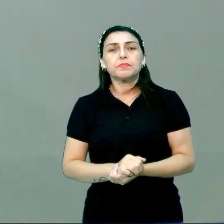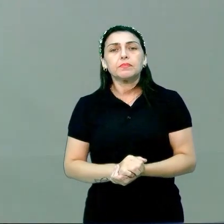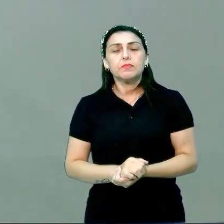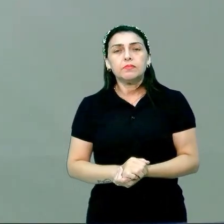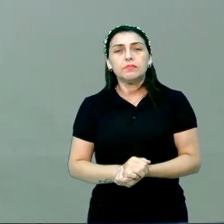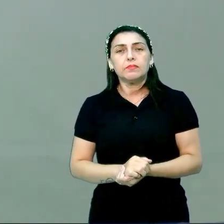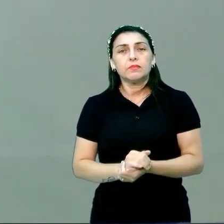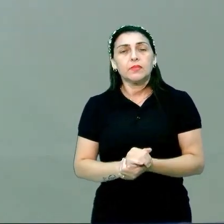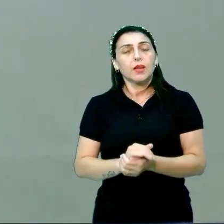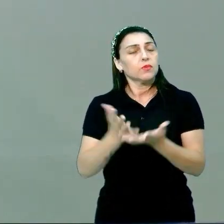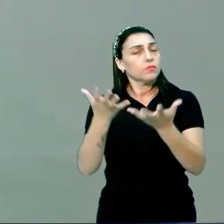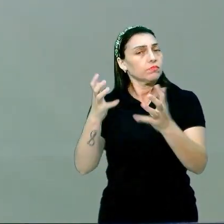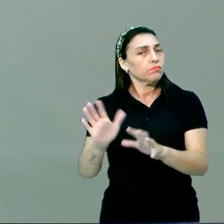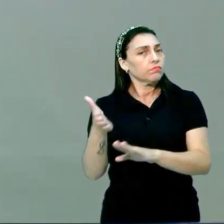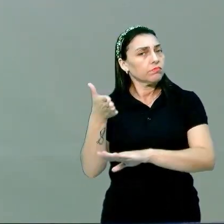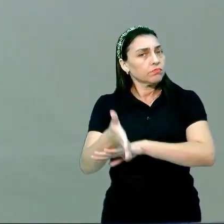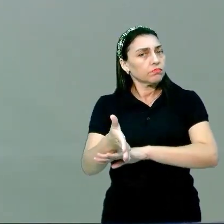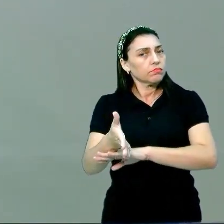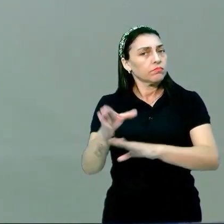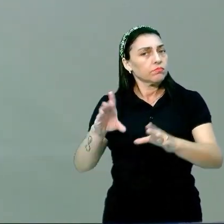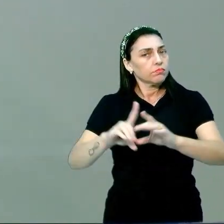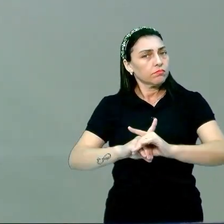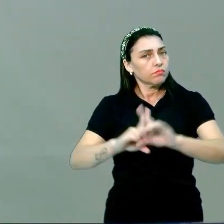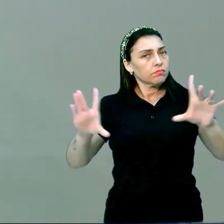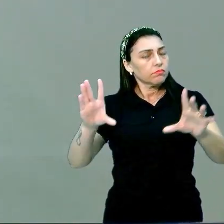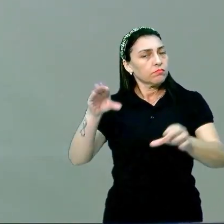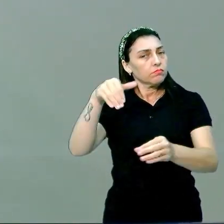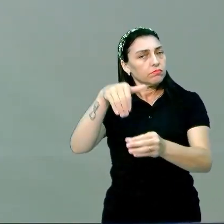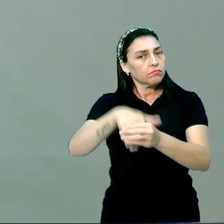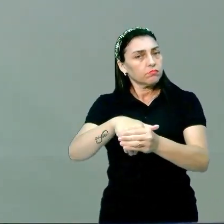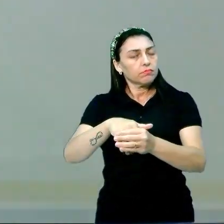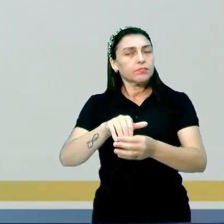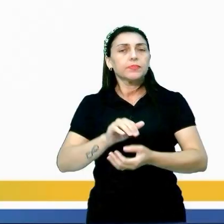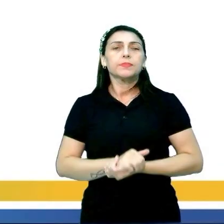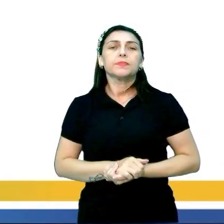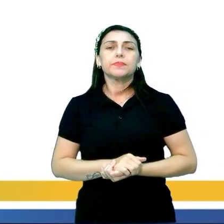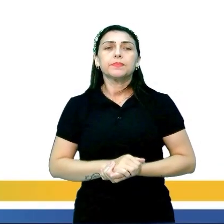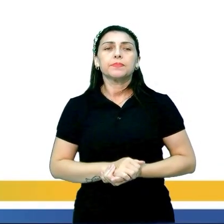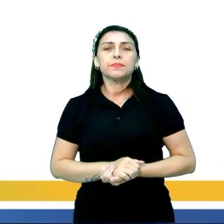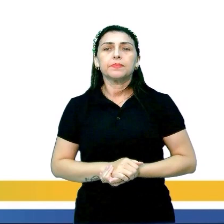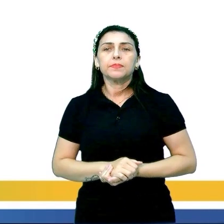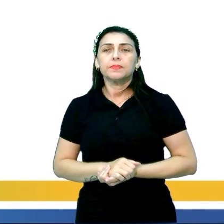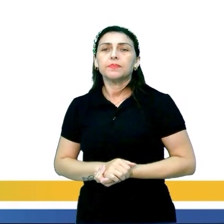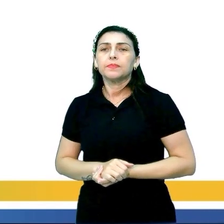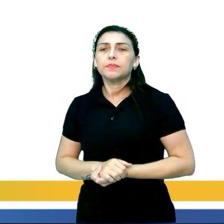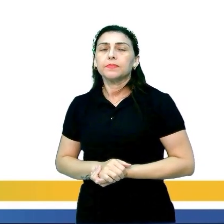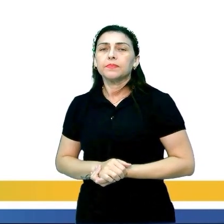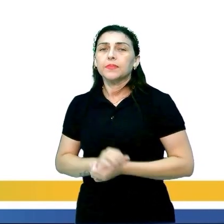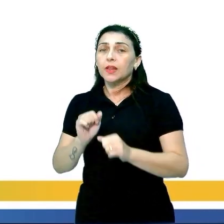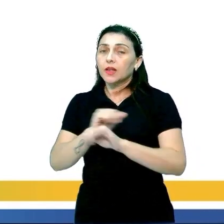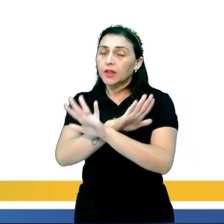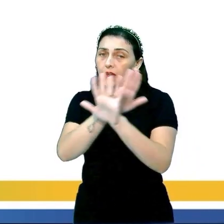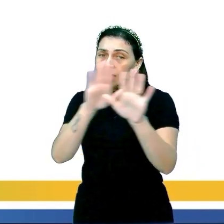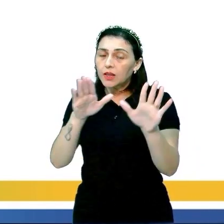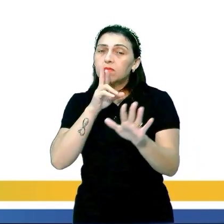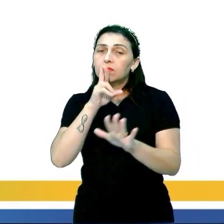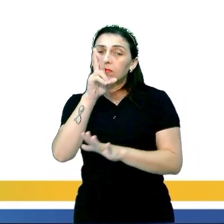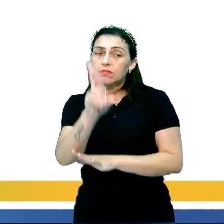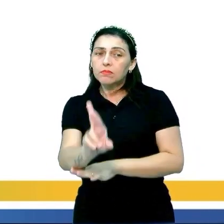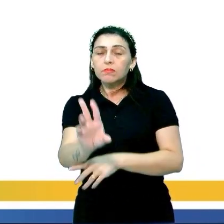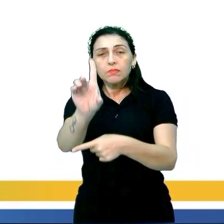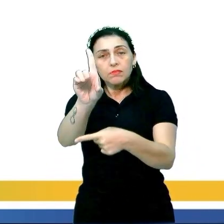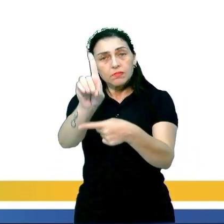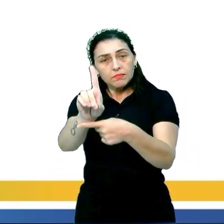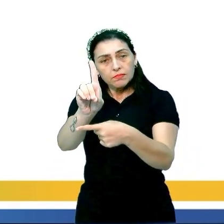se abstêm de exercer, né, esse direito, tá? Então, claro aqui que a nossa